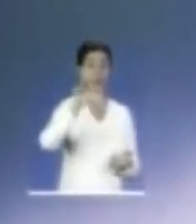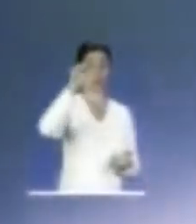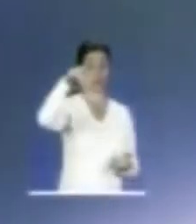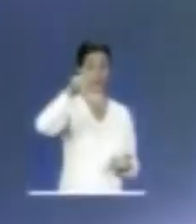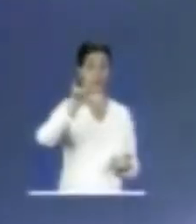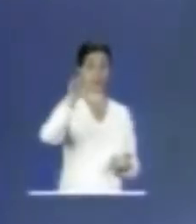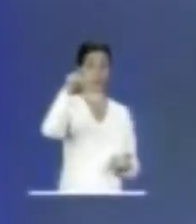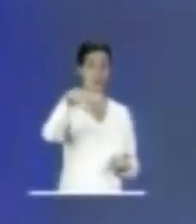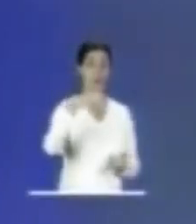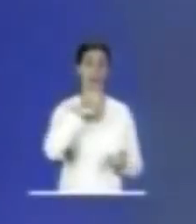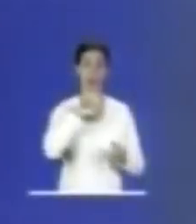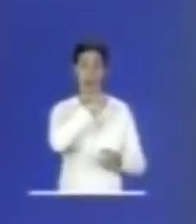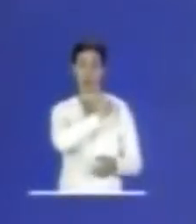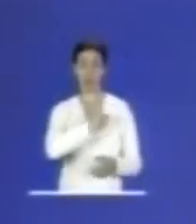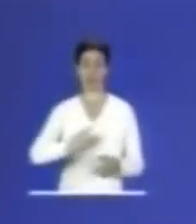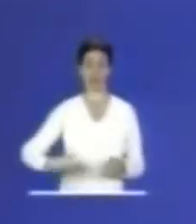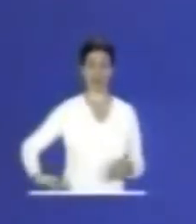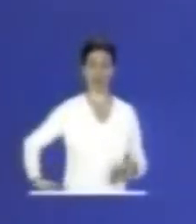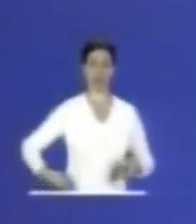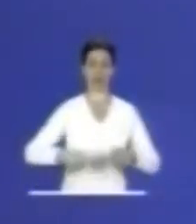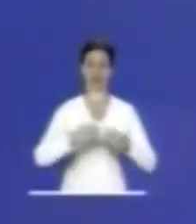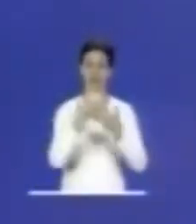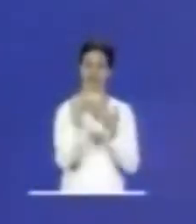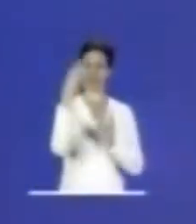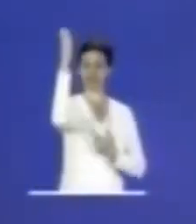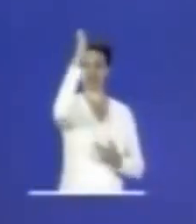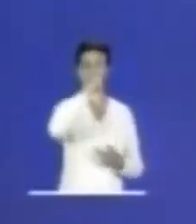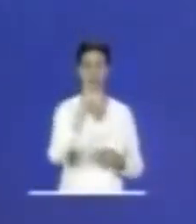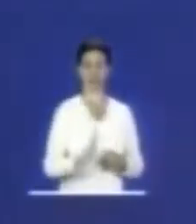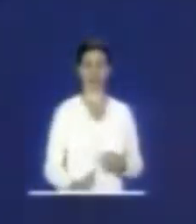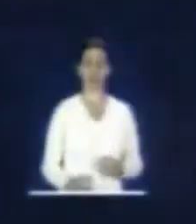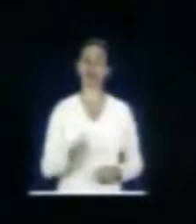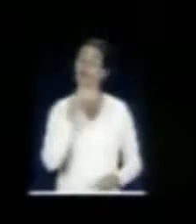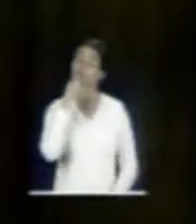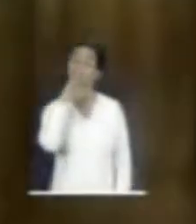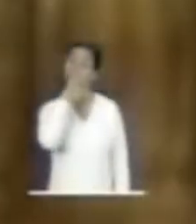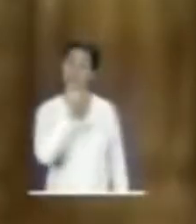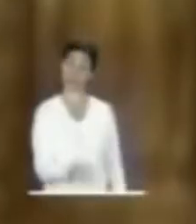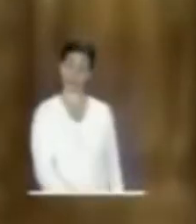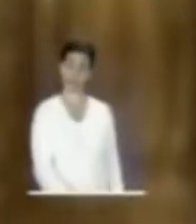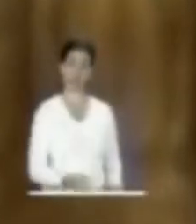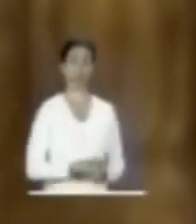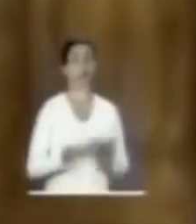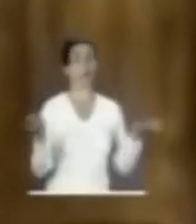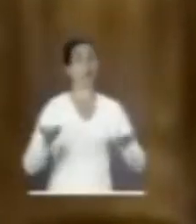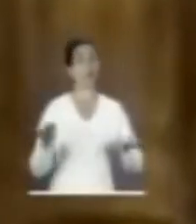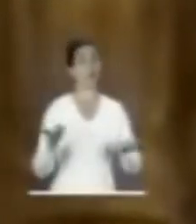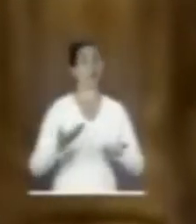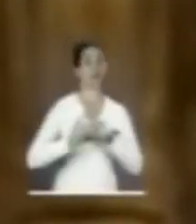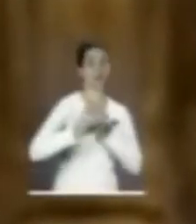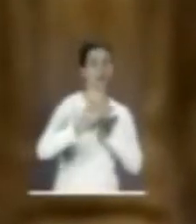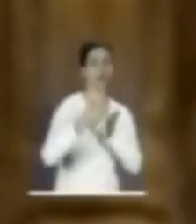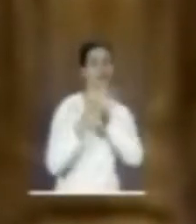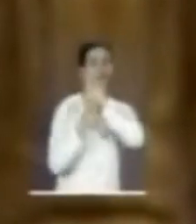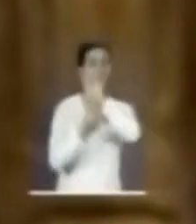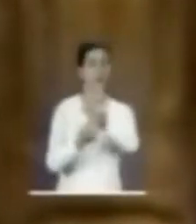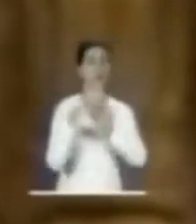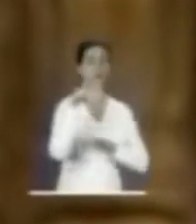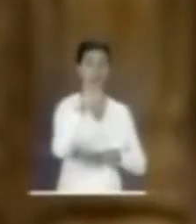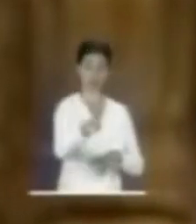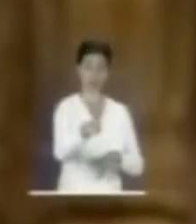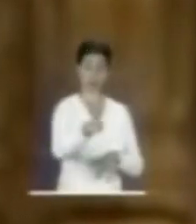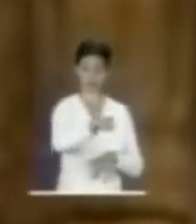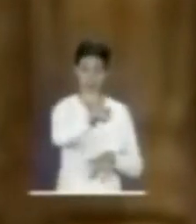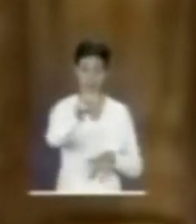Geraldo Alckmin. Governante do tamanho do Brasil. Boa tarde. A partir de hoje, vou poder